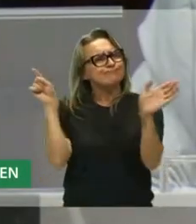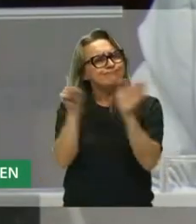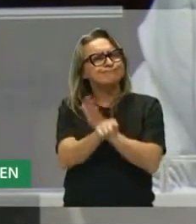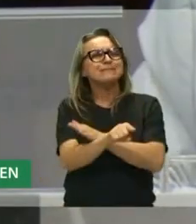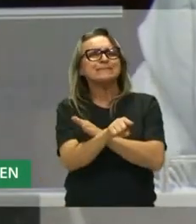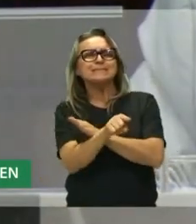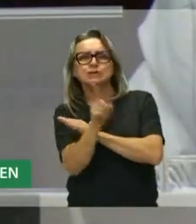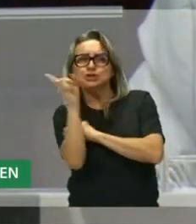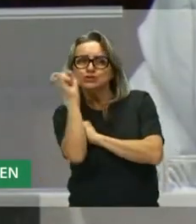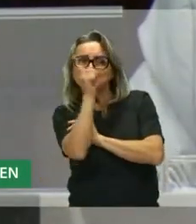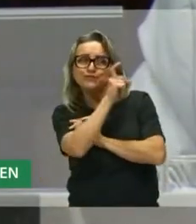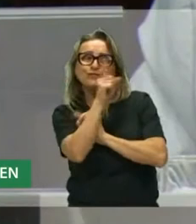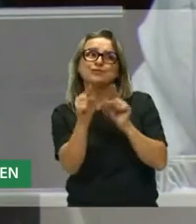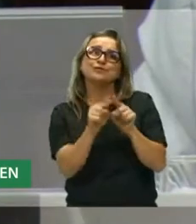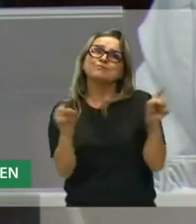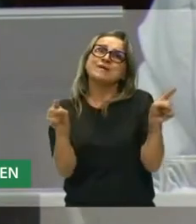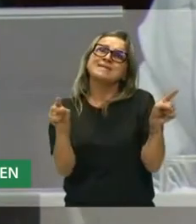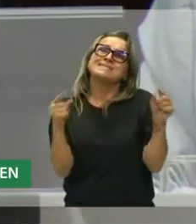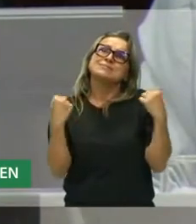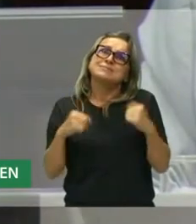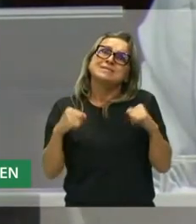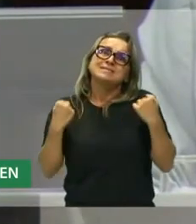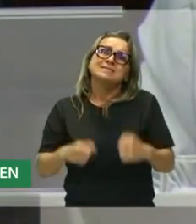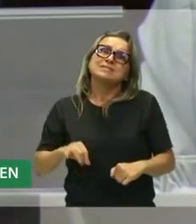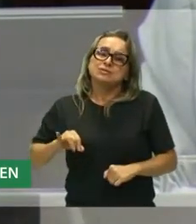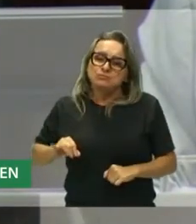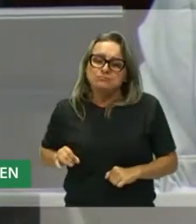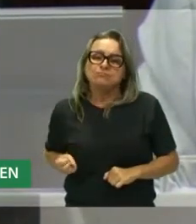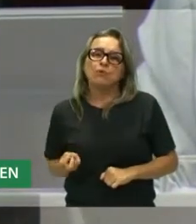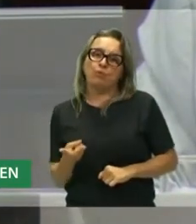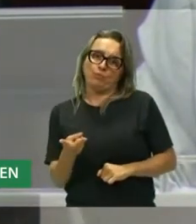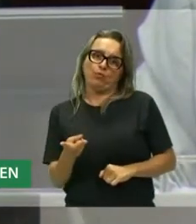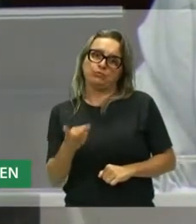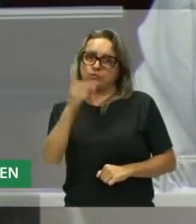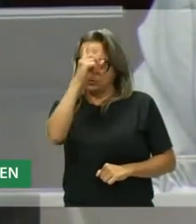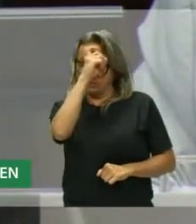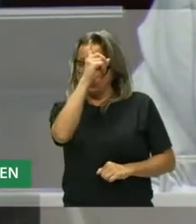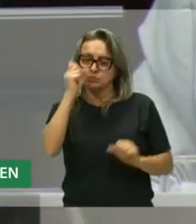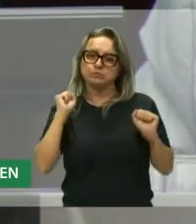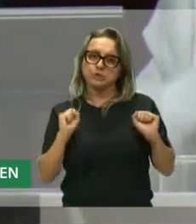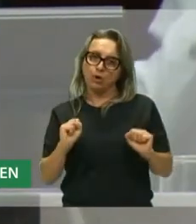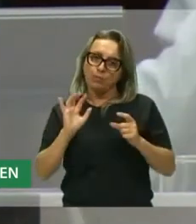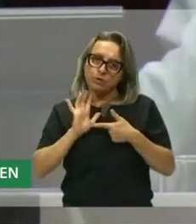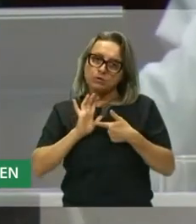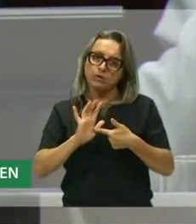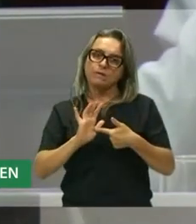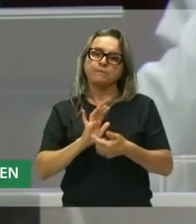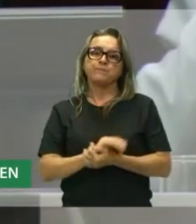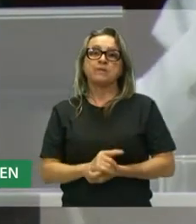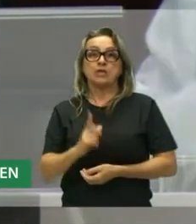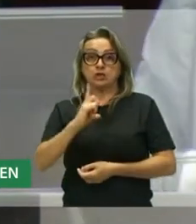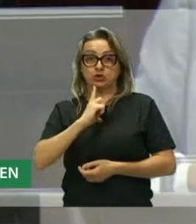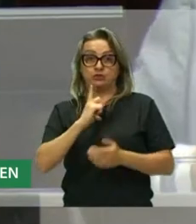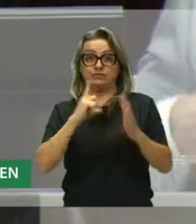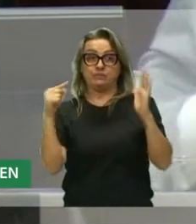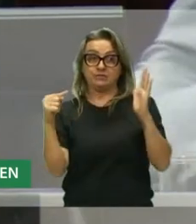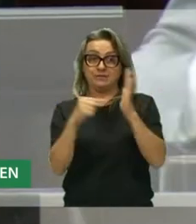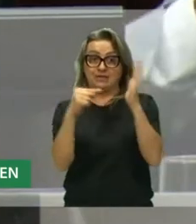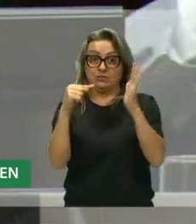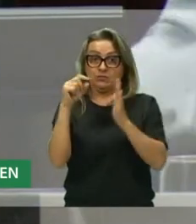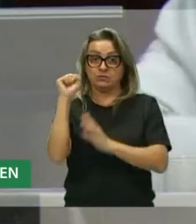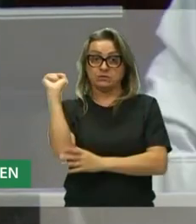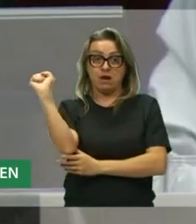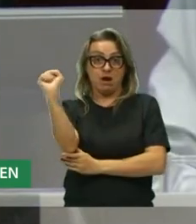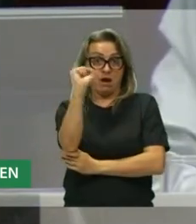delicada, mas é uma oportunidade também para o hospital poder se manifestar publicamente. Nós tivemos aí denúncias gravíssimas que